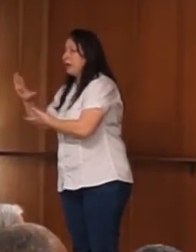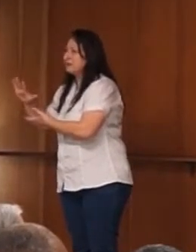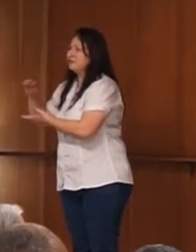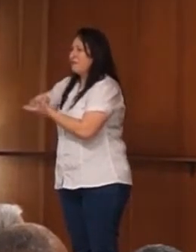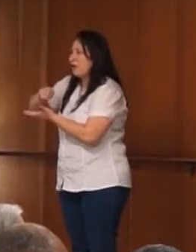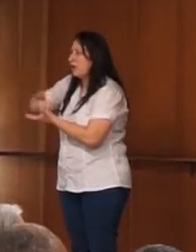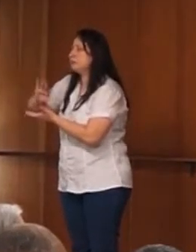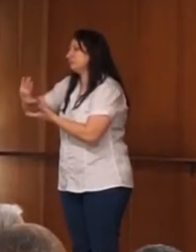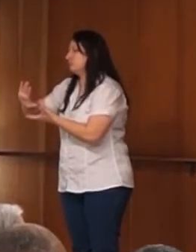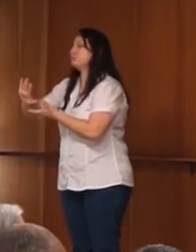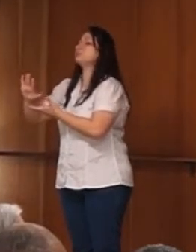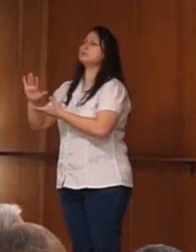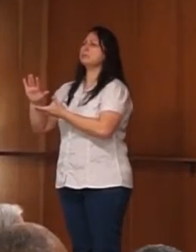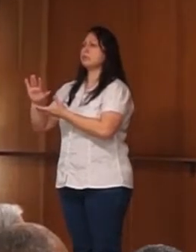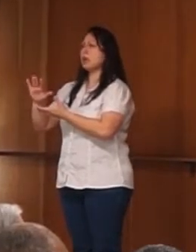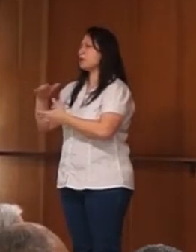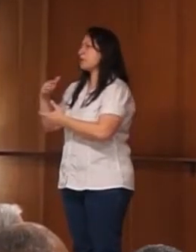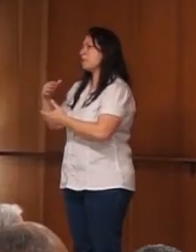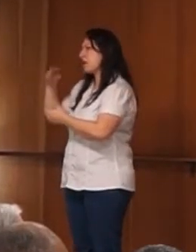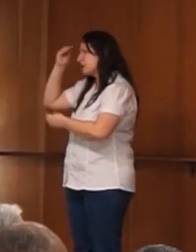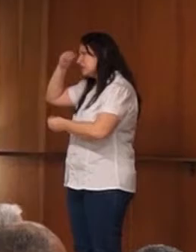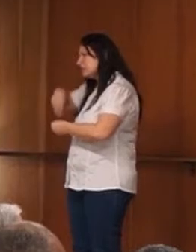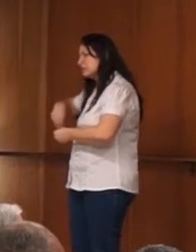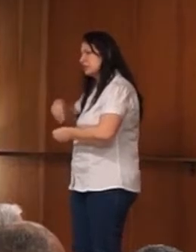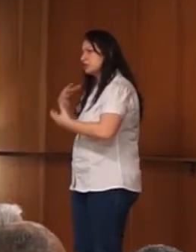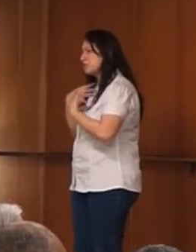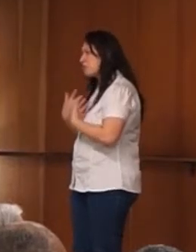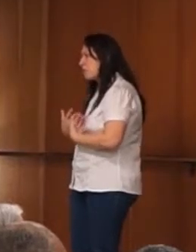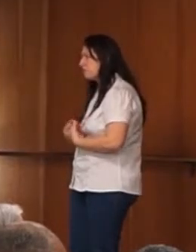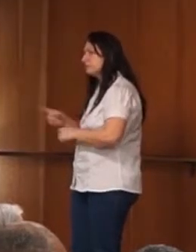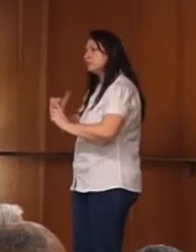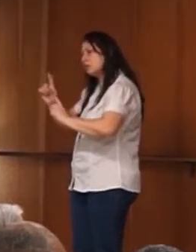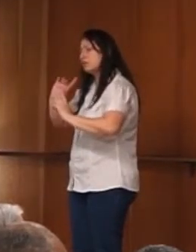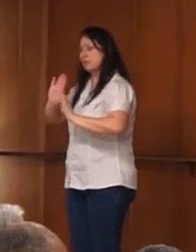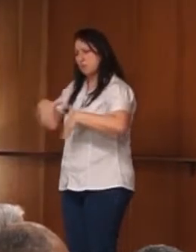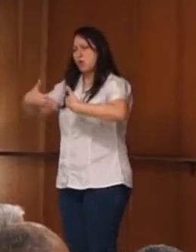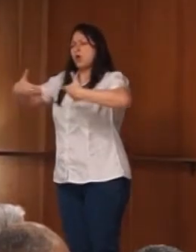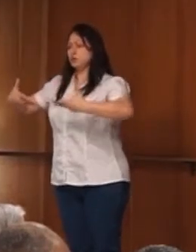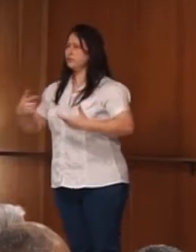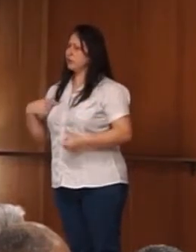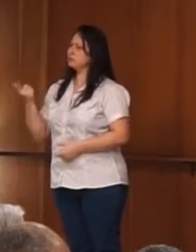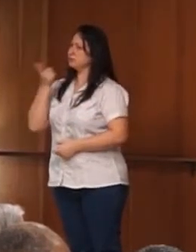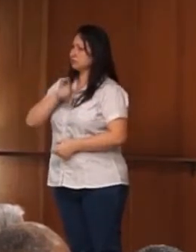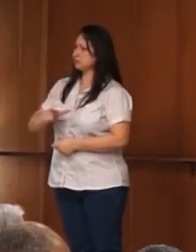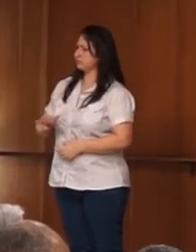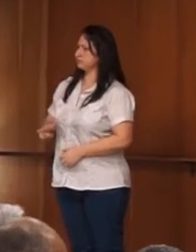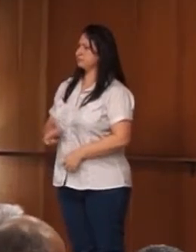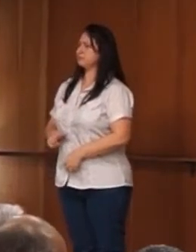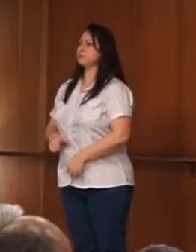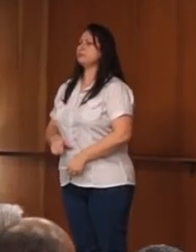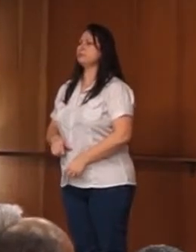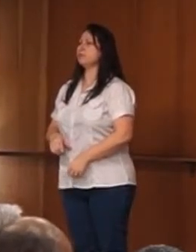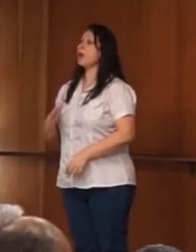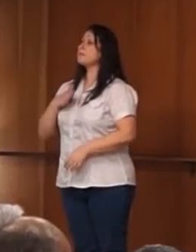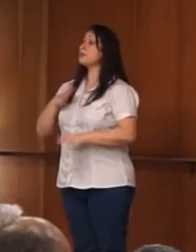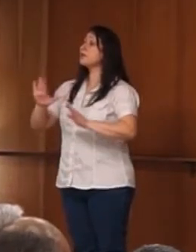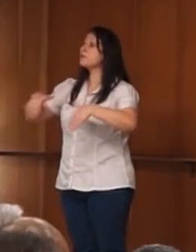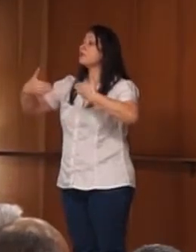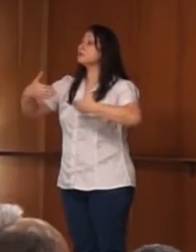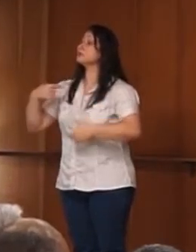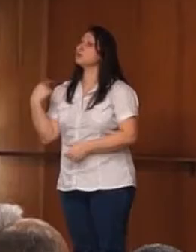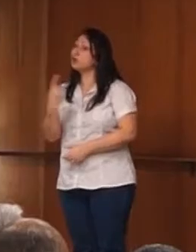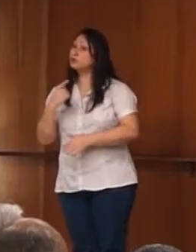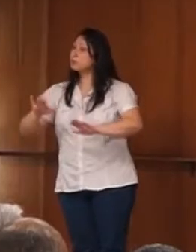estamos desmotivados em nada do que acontece na Universidade Federal Fluminense. Pelo contrário, a nossa motivação cada